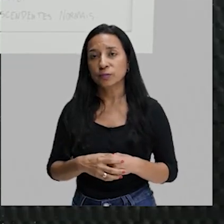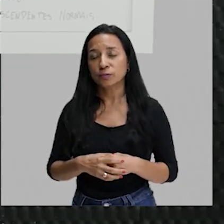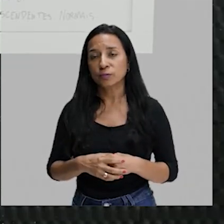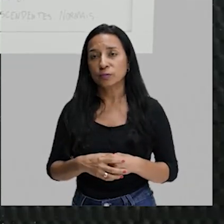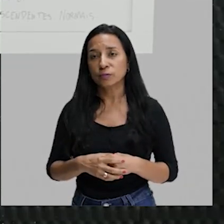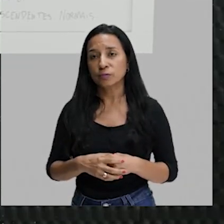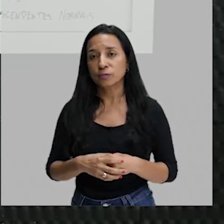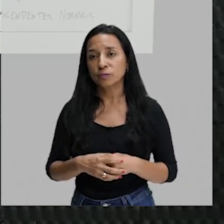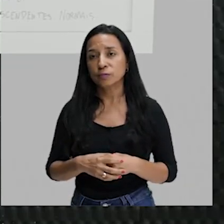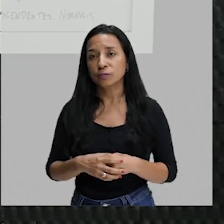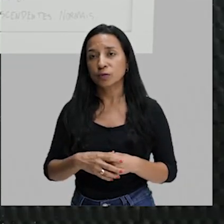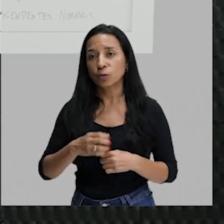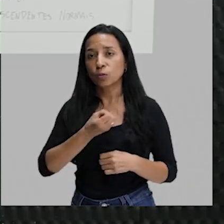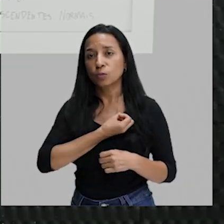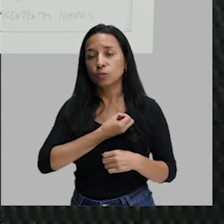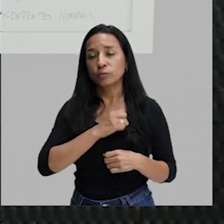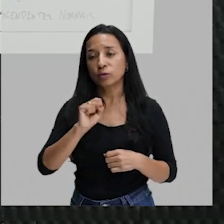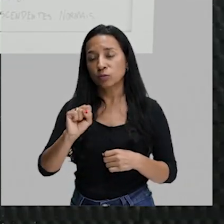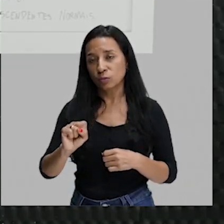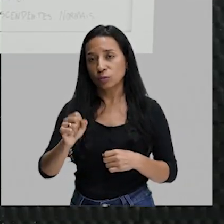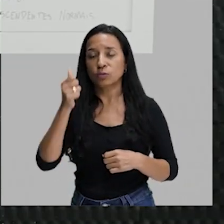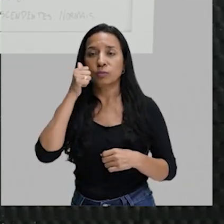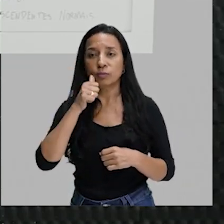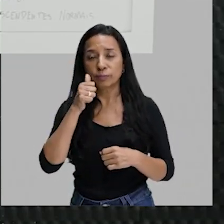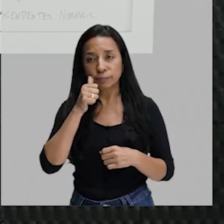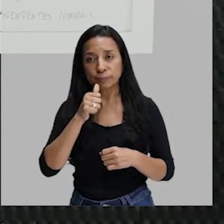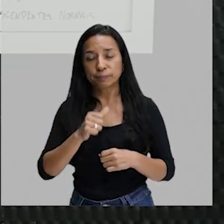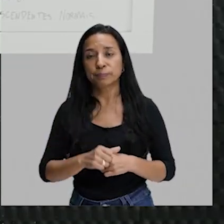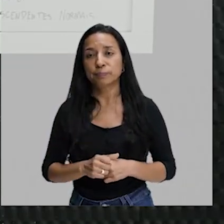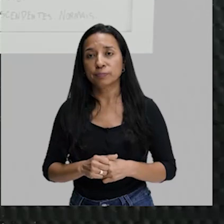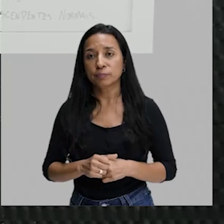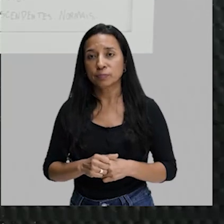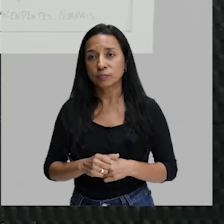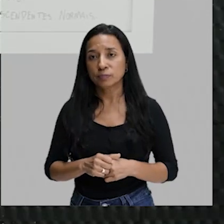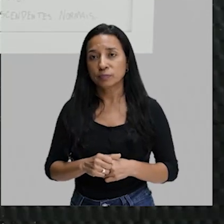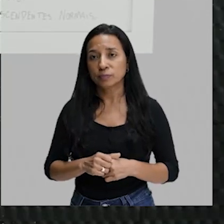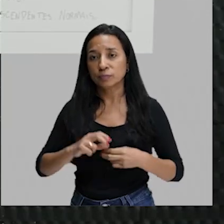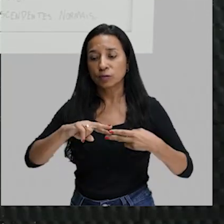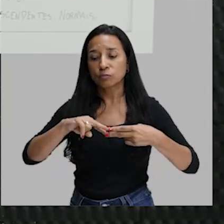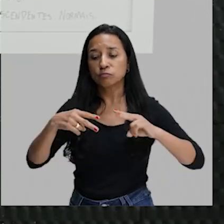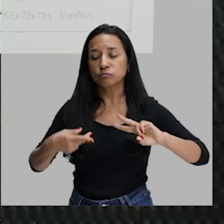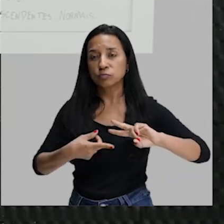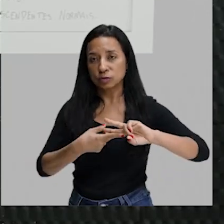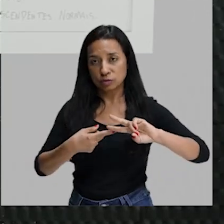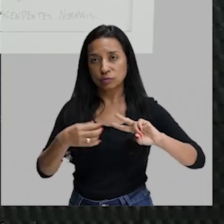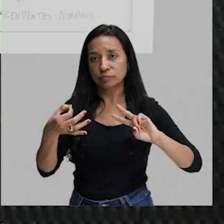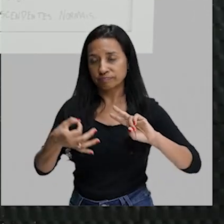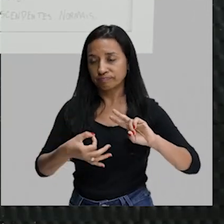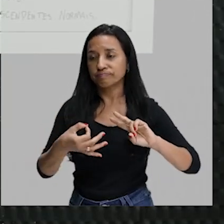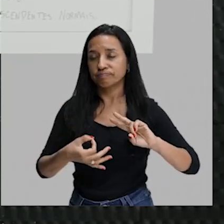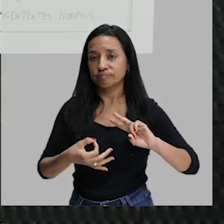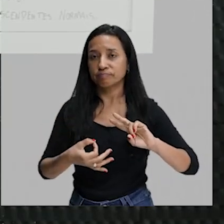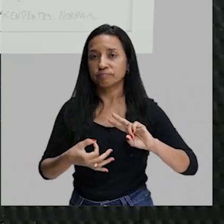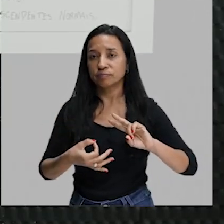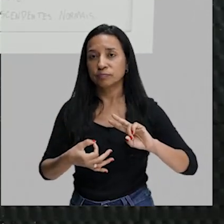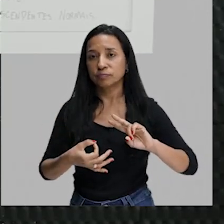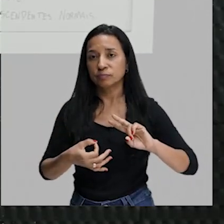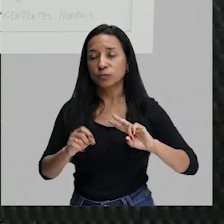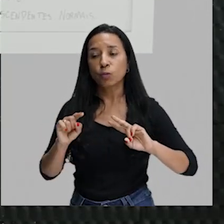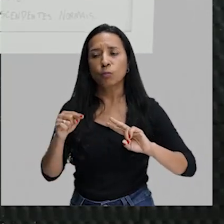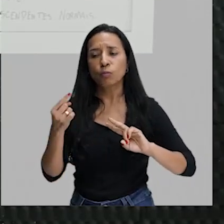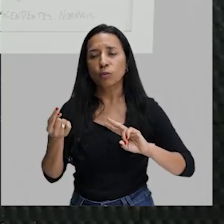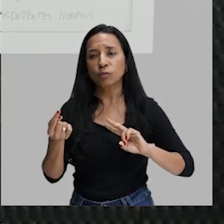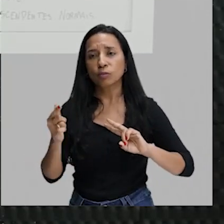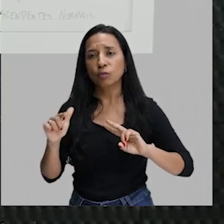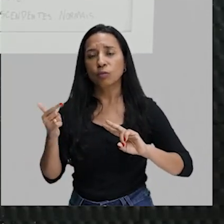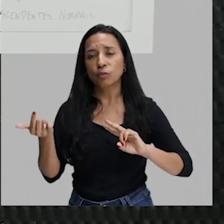O indivíduo número 8 é do sexo feminino. Ele é recessivo, está correto aqui. Vamos ver o próximo indivíduo